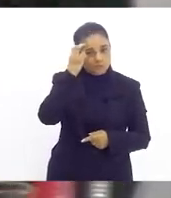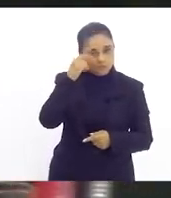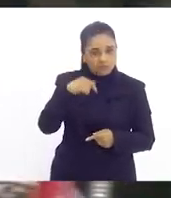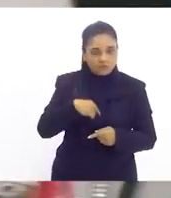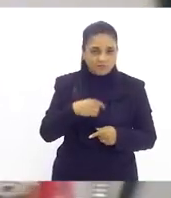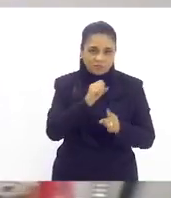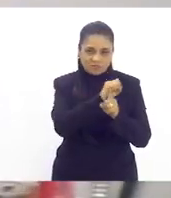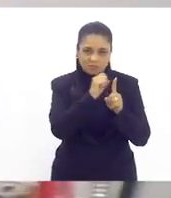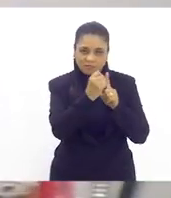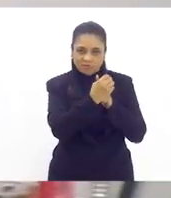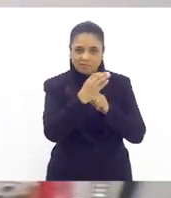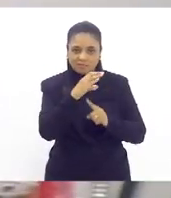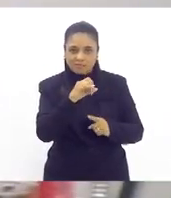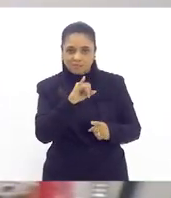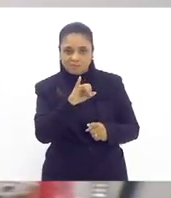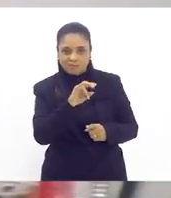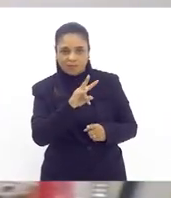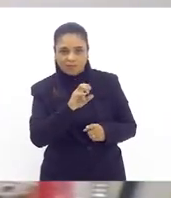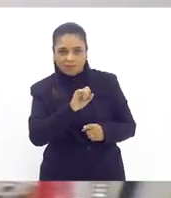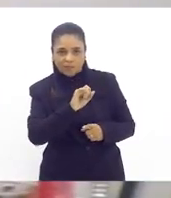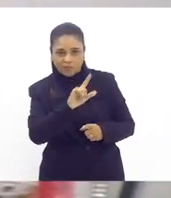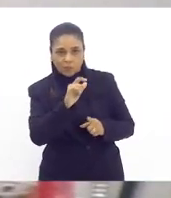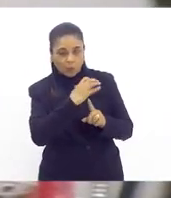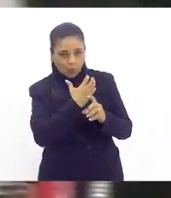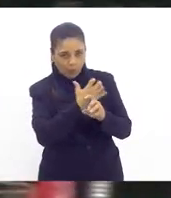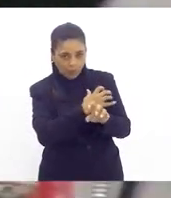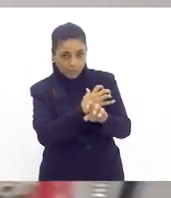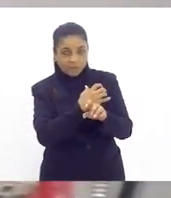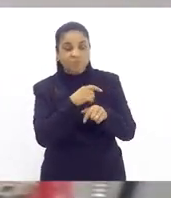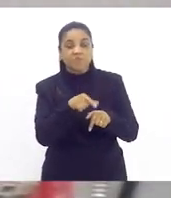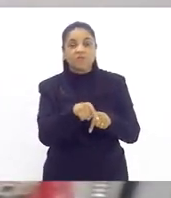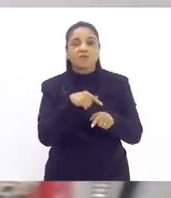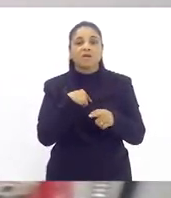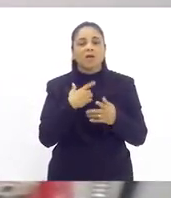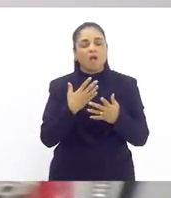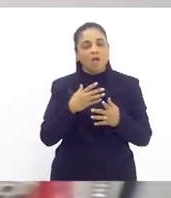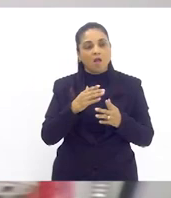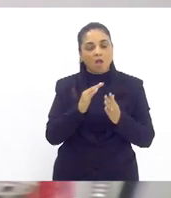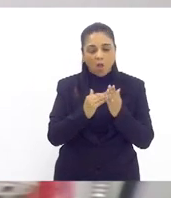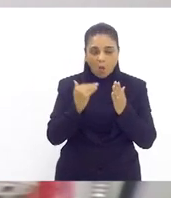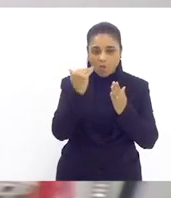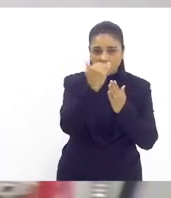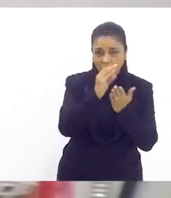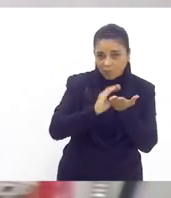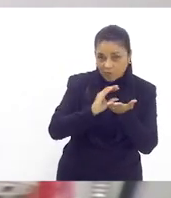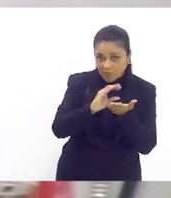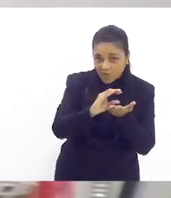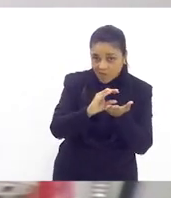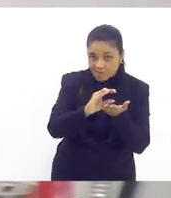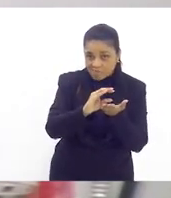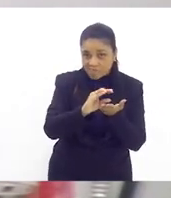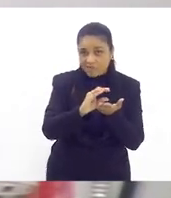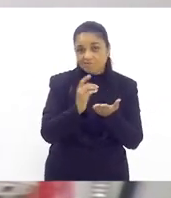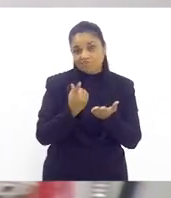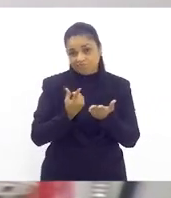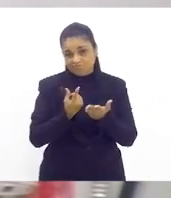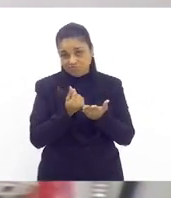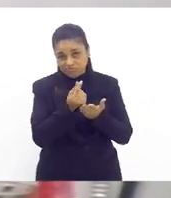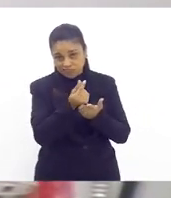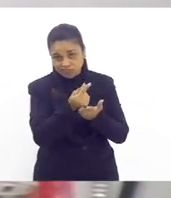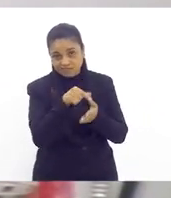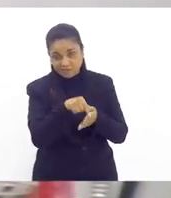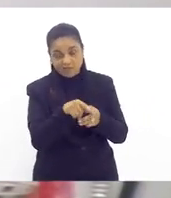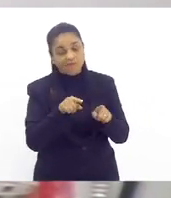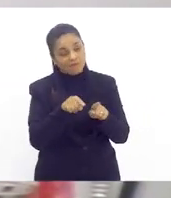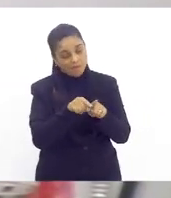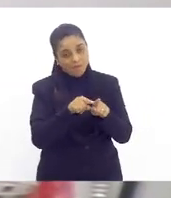eu acho que é importante a gente aumentar Aumentou a verba aumentou o recurso que aumente Mais